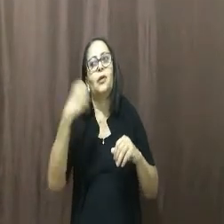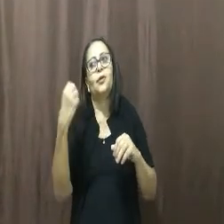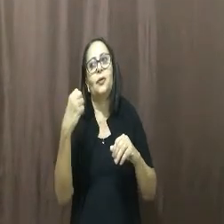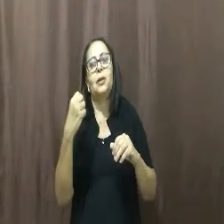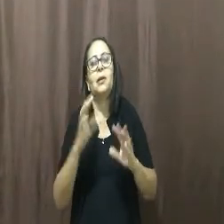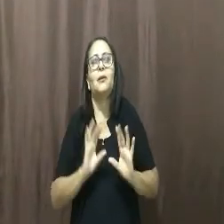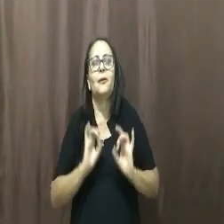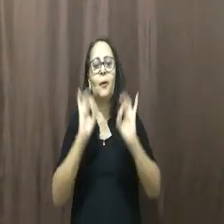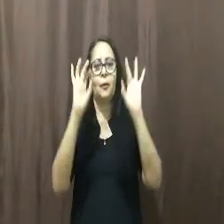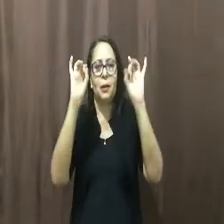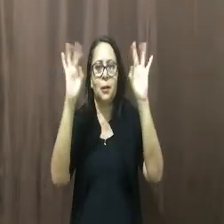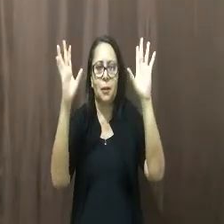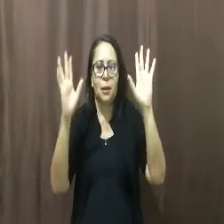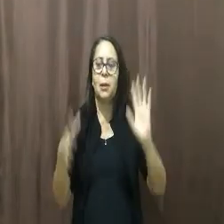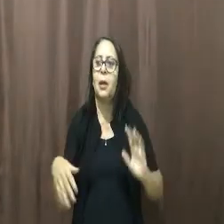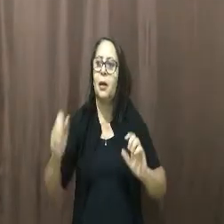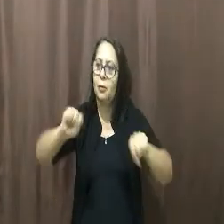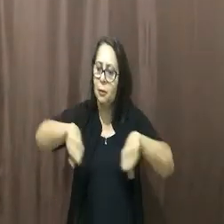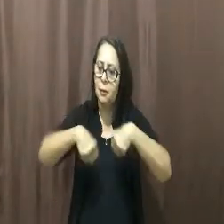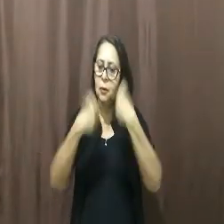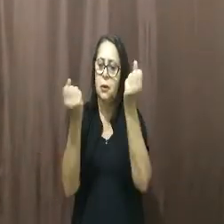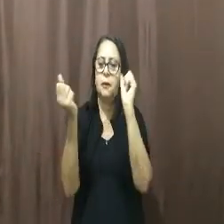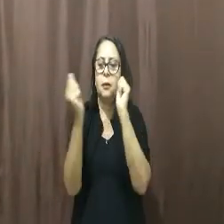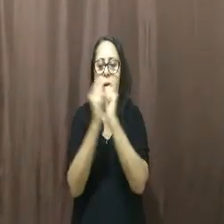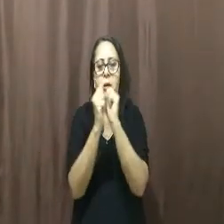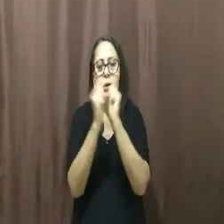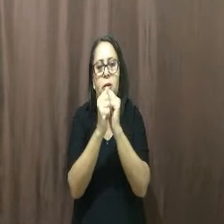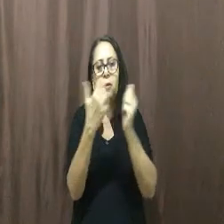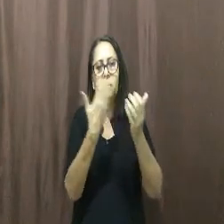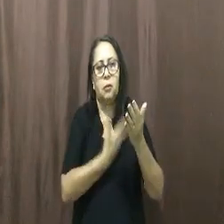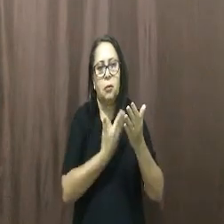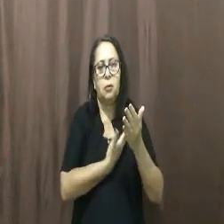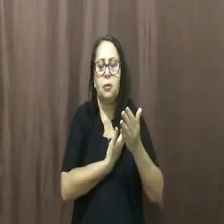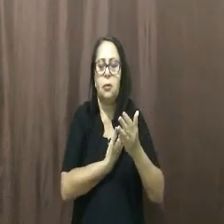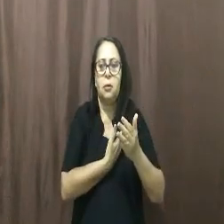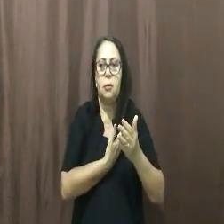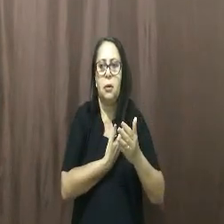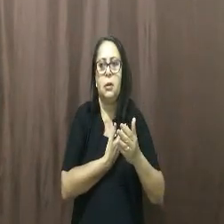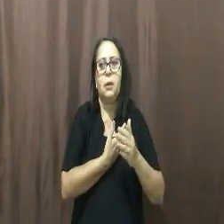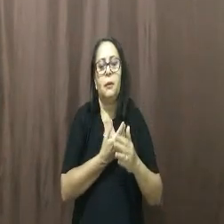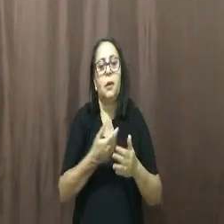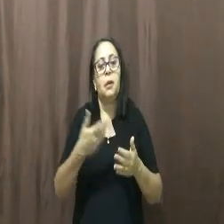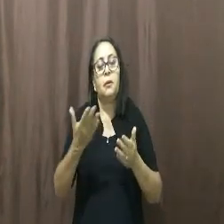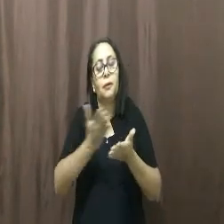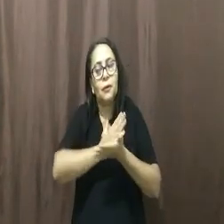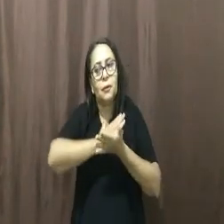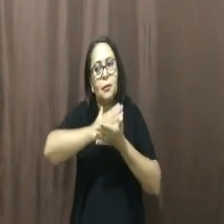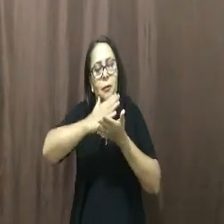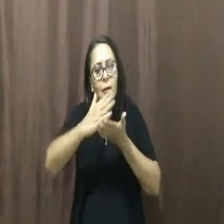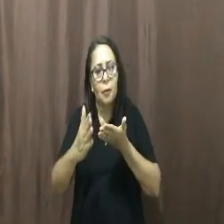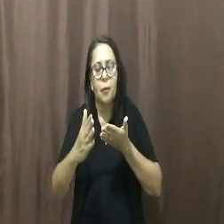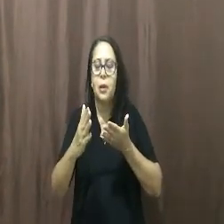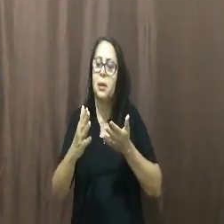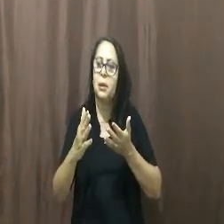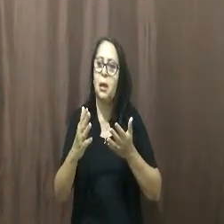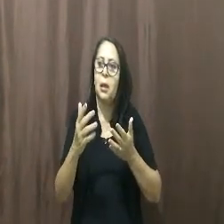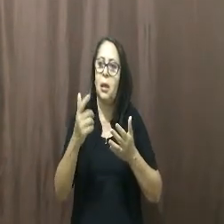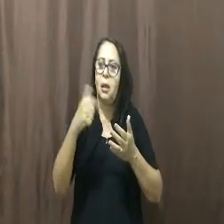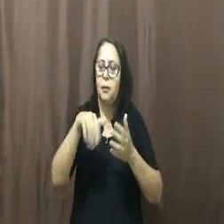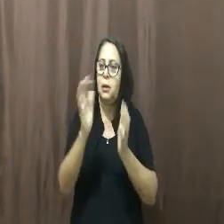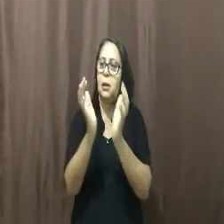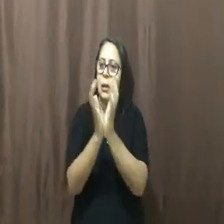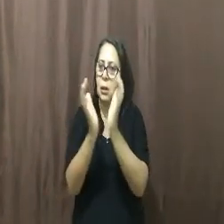graça e o empenho, junto com outros camaradas, como nós nos tratamos, que são camaradas de luta, de